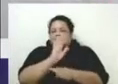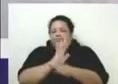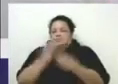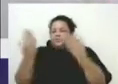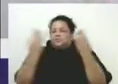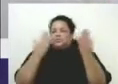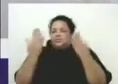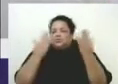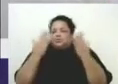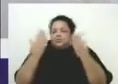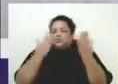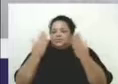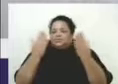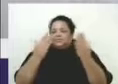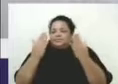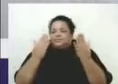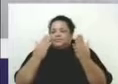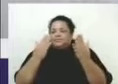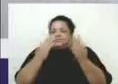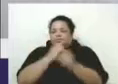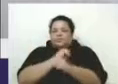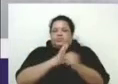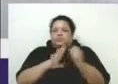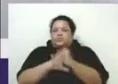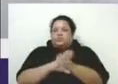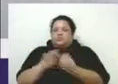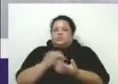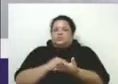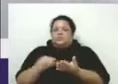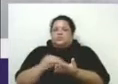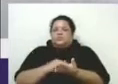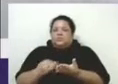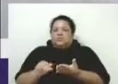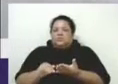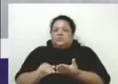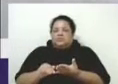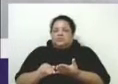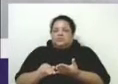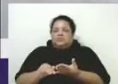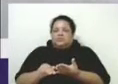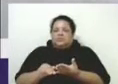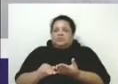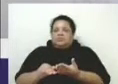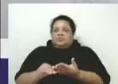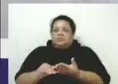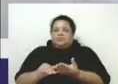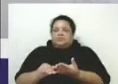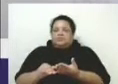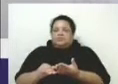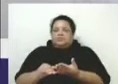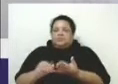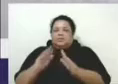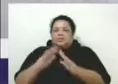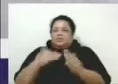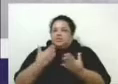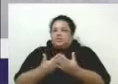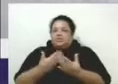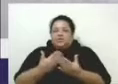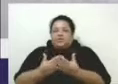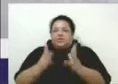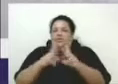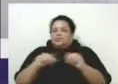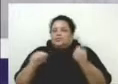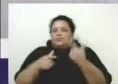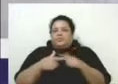secretaria. Então, ali, no âmbito da escola, não se resolveu o problema. A